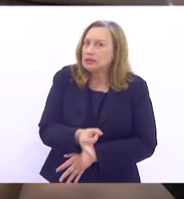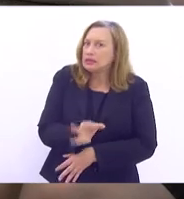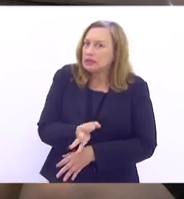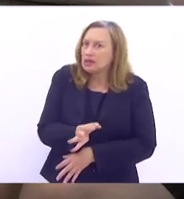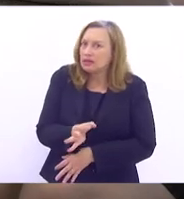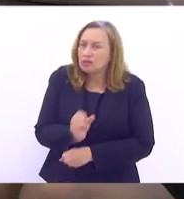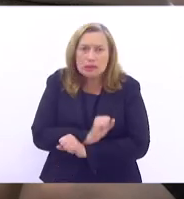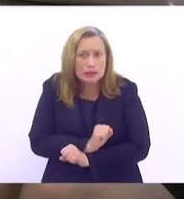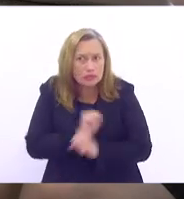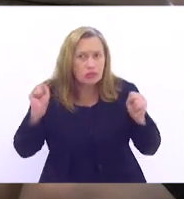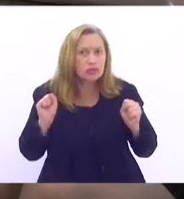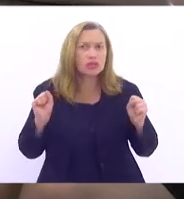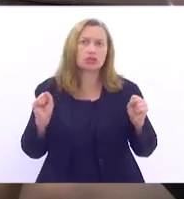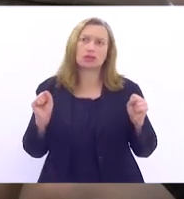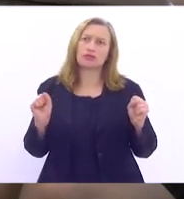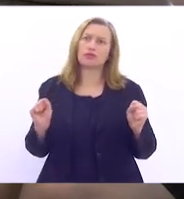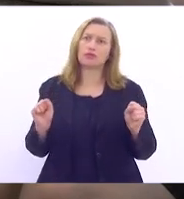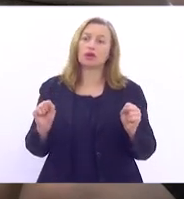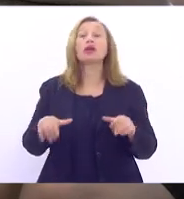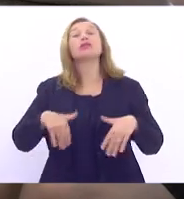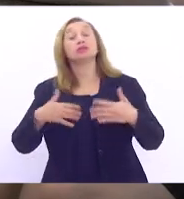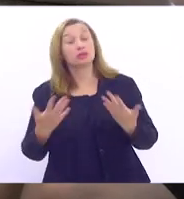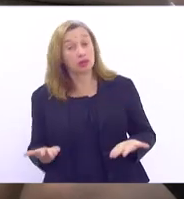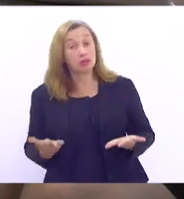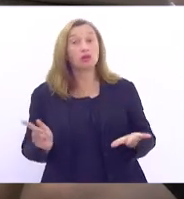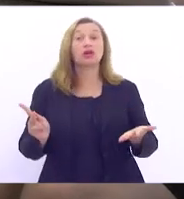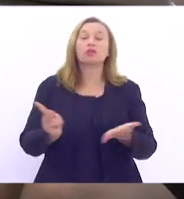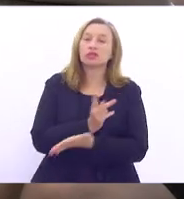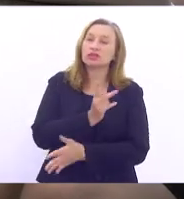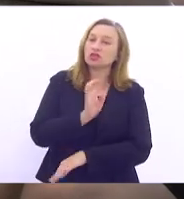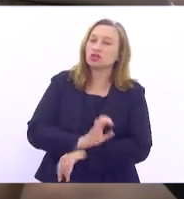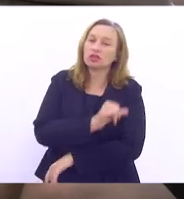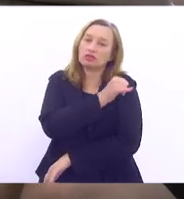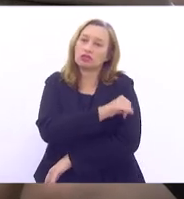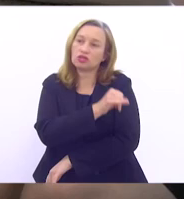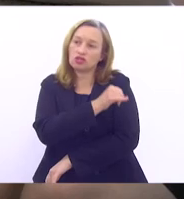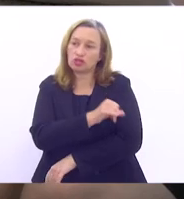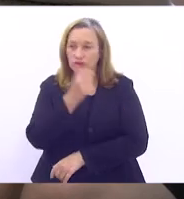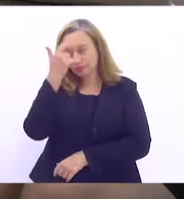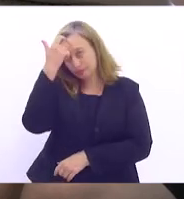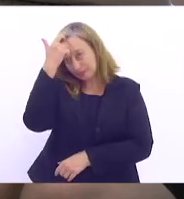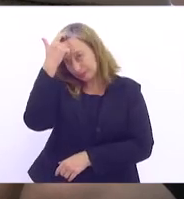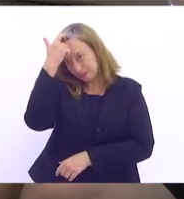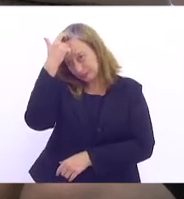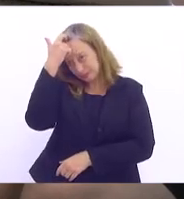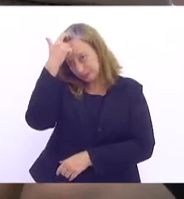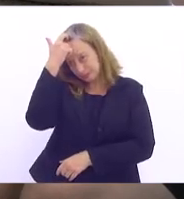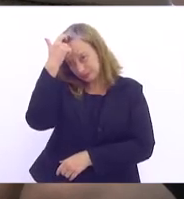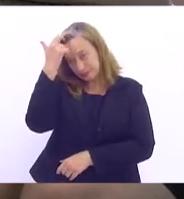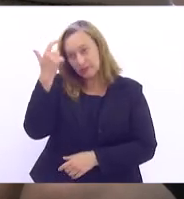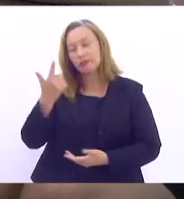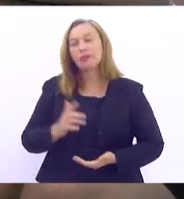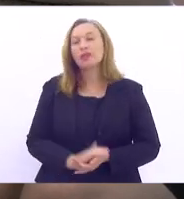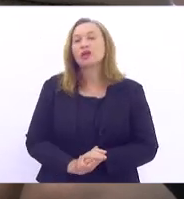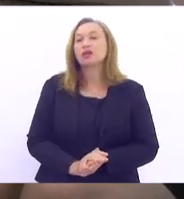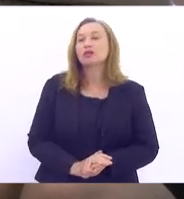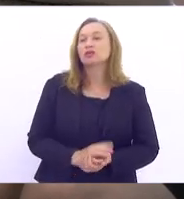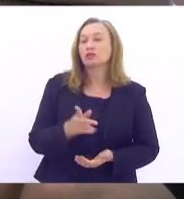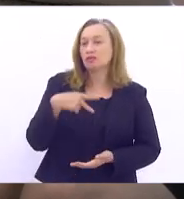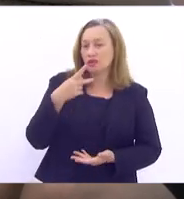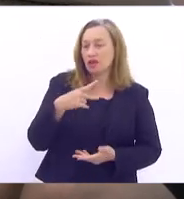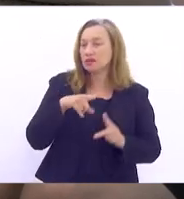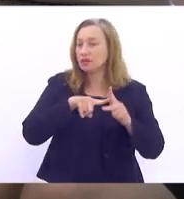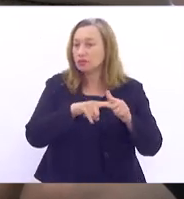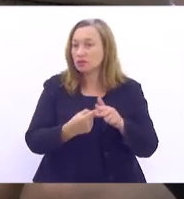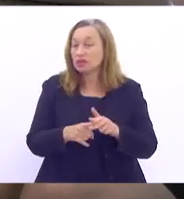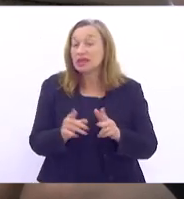humanamente impossível. Então, é isso que vem acontecendo no Estado do Rio de Janeiro. E ali, o que nós estamos fazendo, a